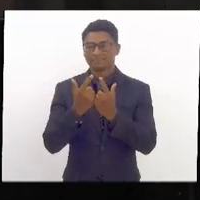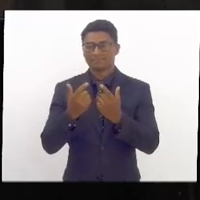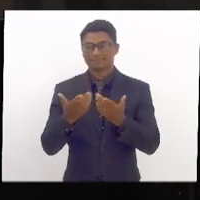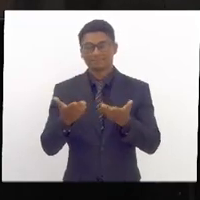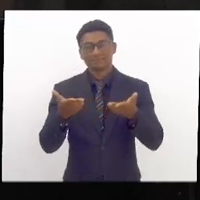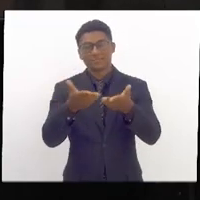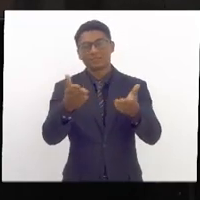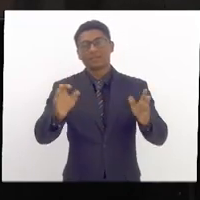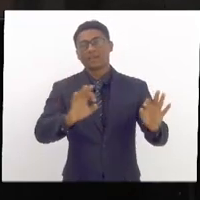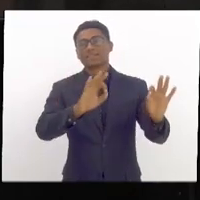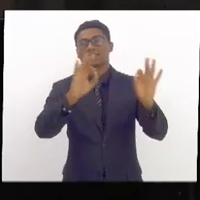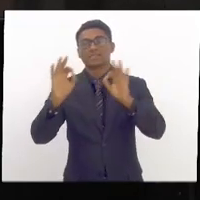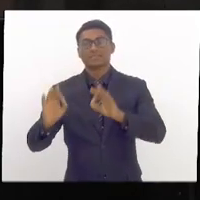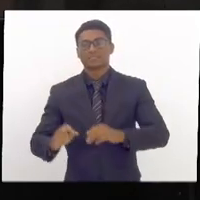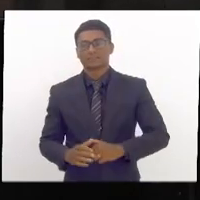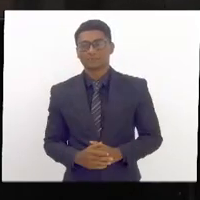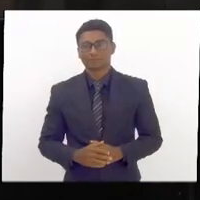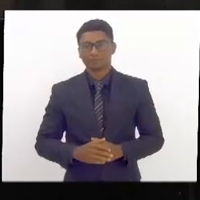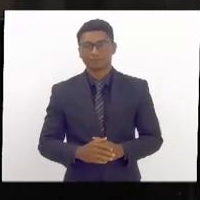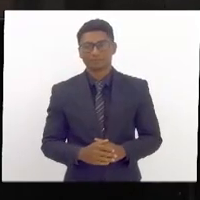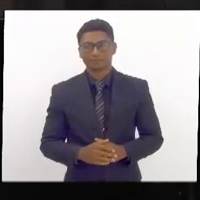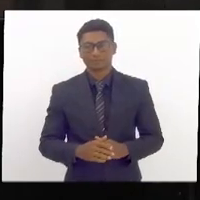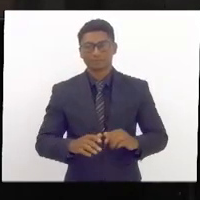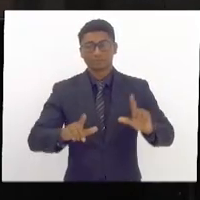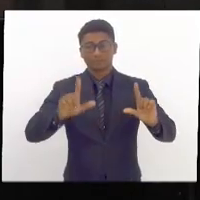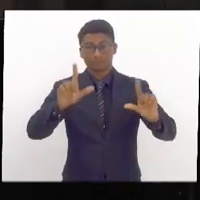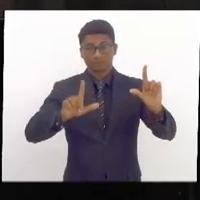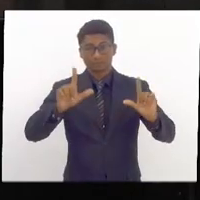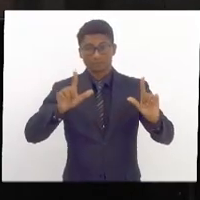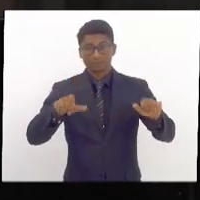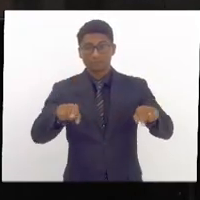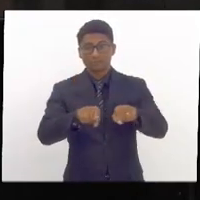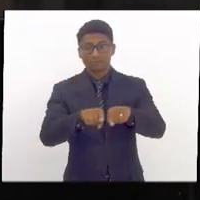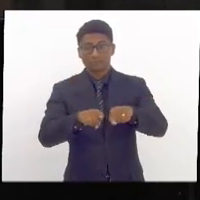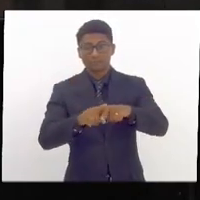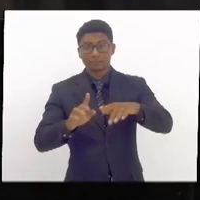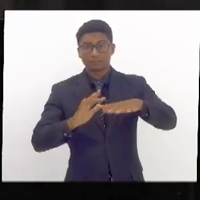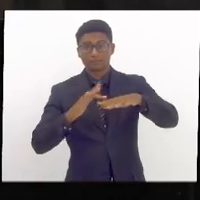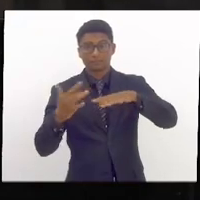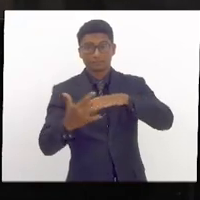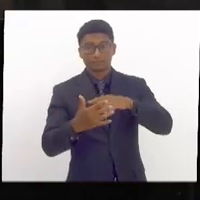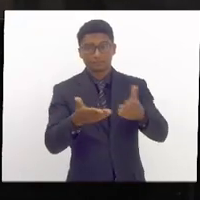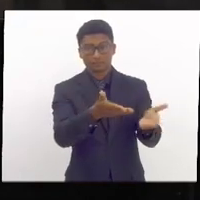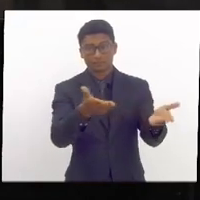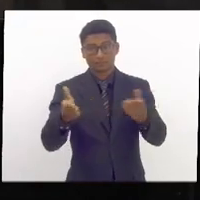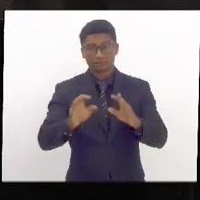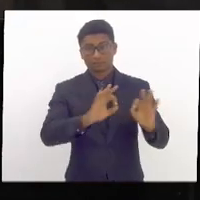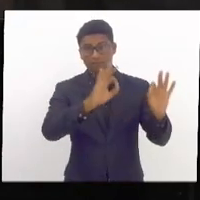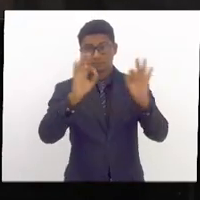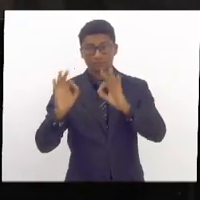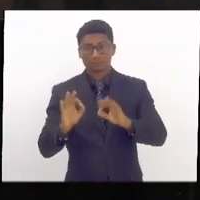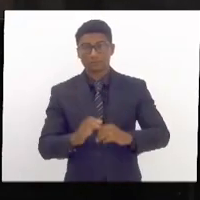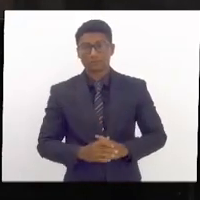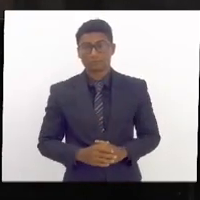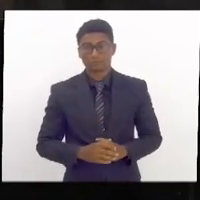assistem pela televisão, aqueles que nos acompanham pelas redes sociais.